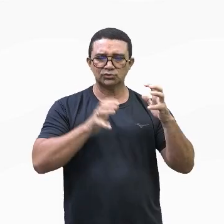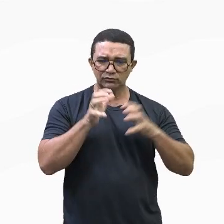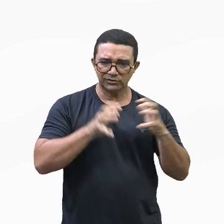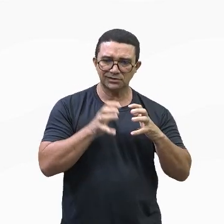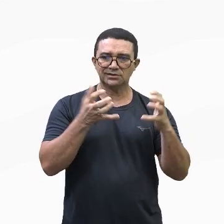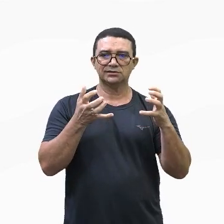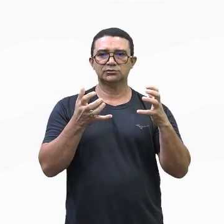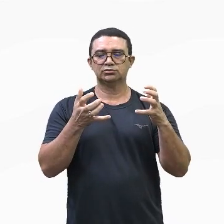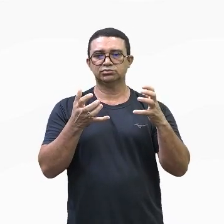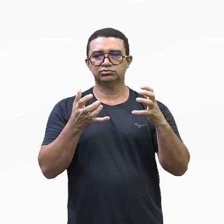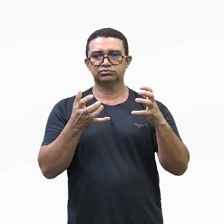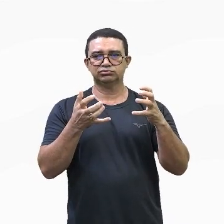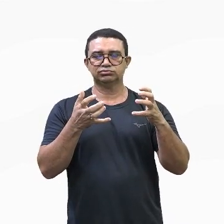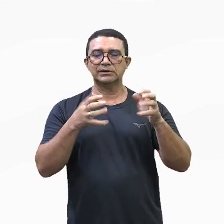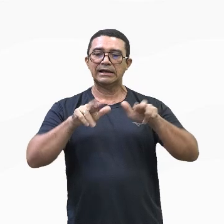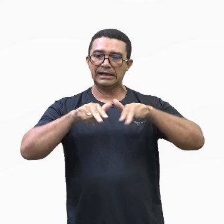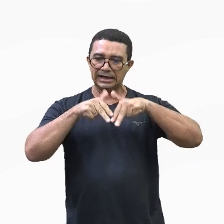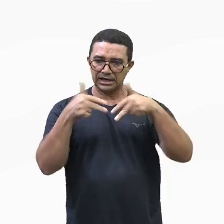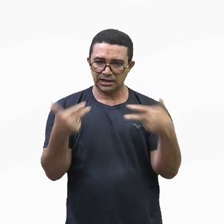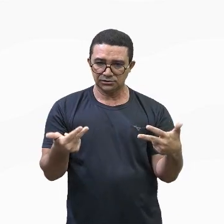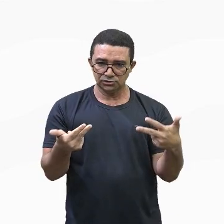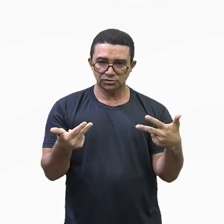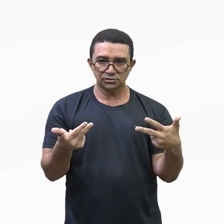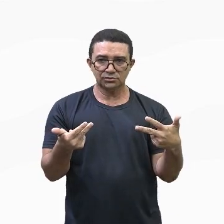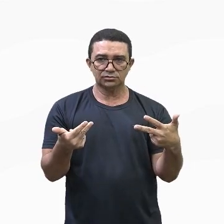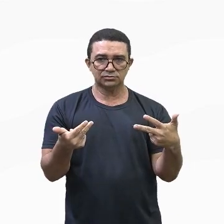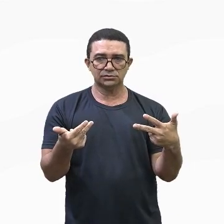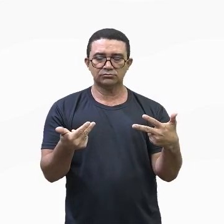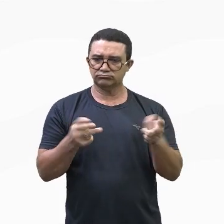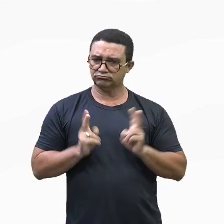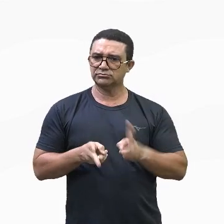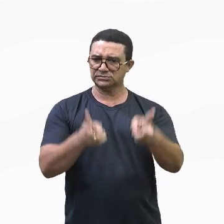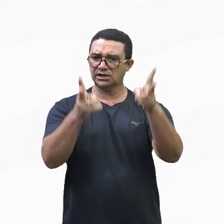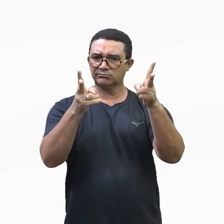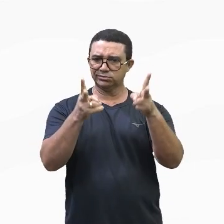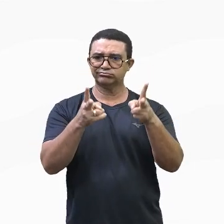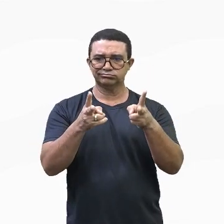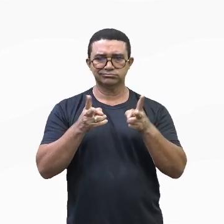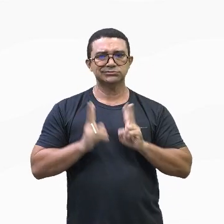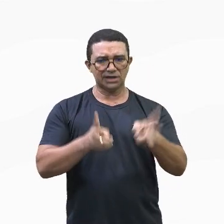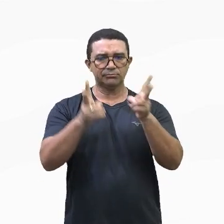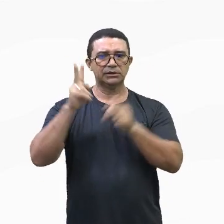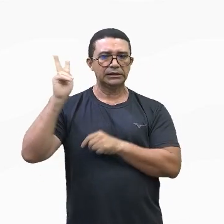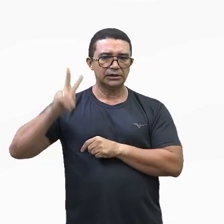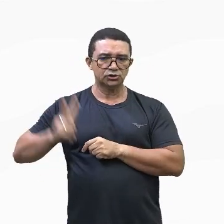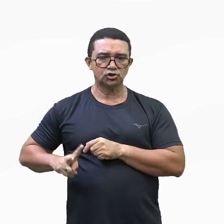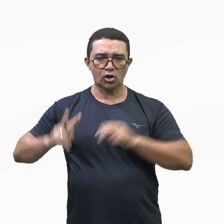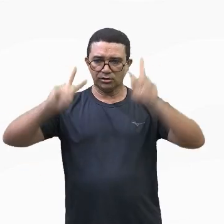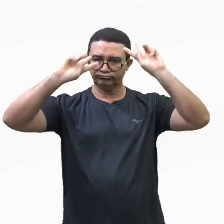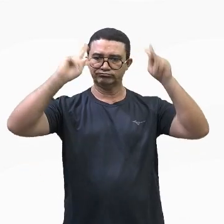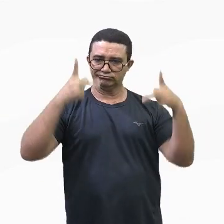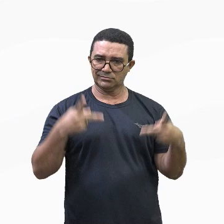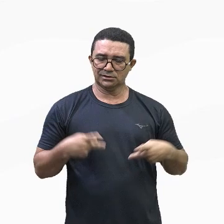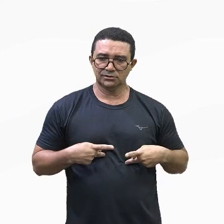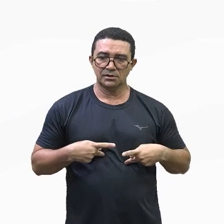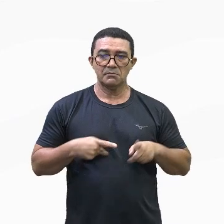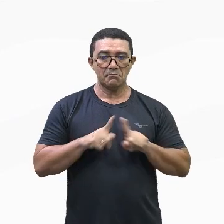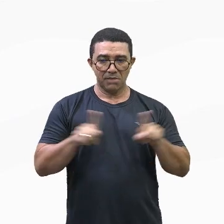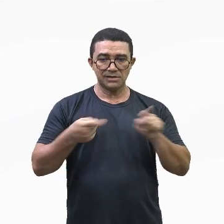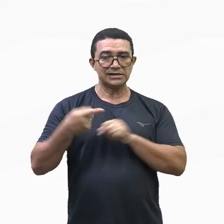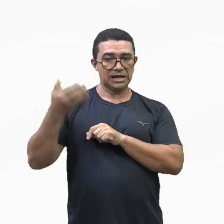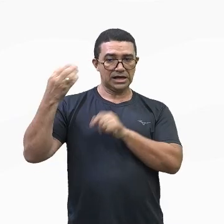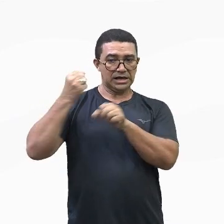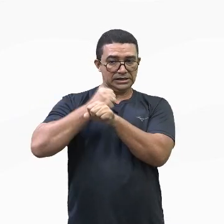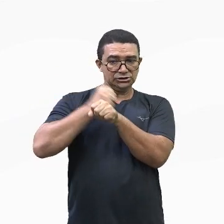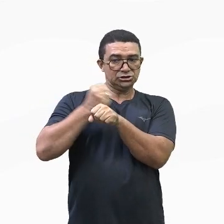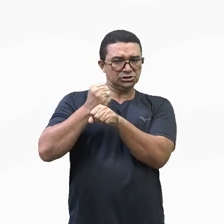conflitos étnicos, eles são antigos na história da humanidade, ok? São altamente antigos. Na